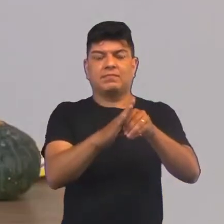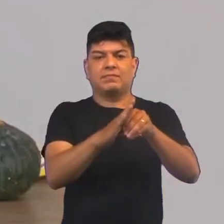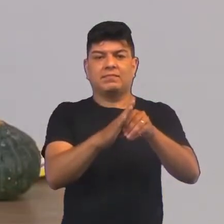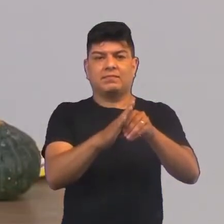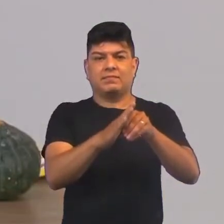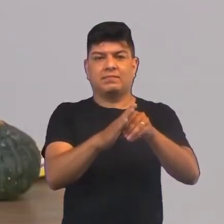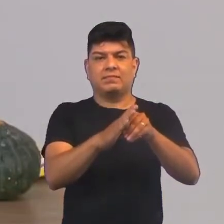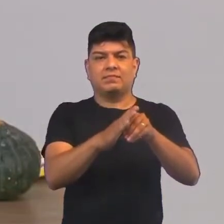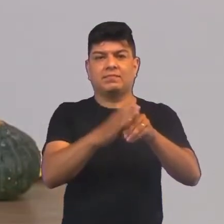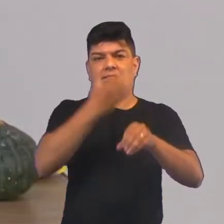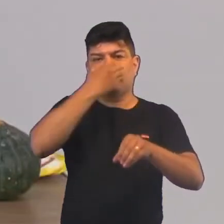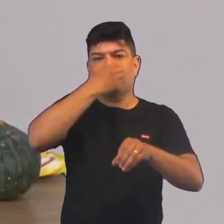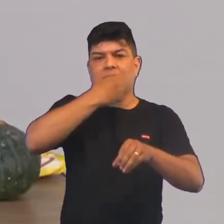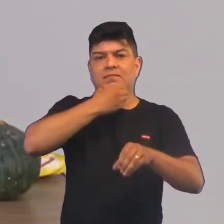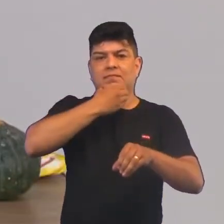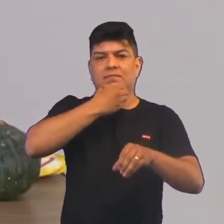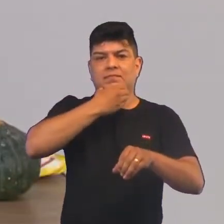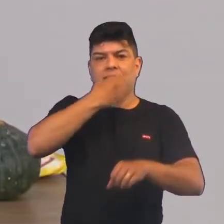maçã,